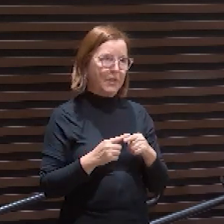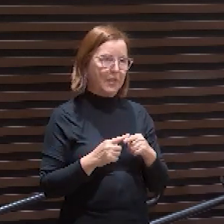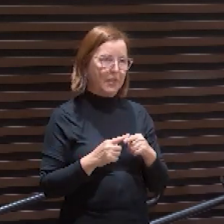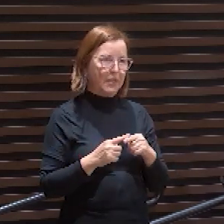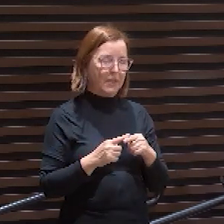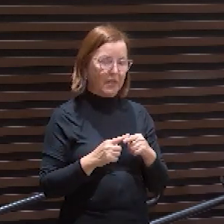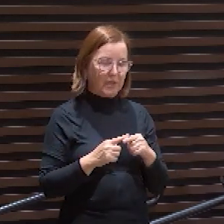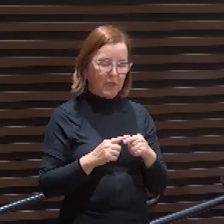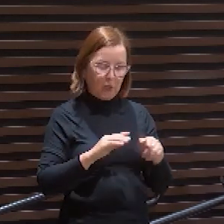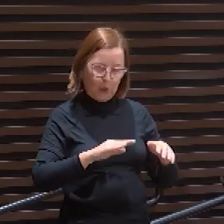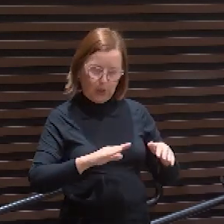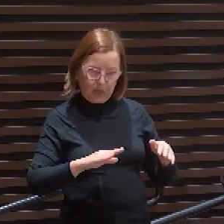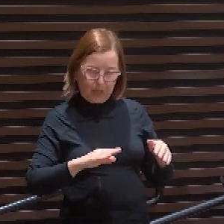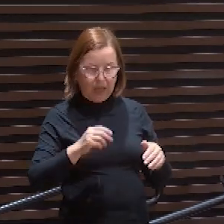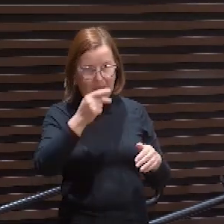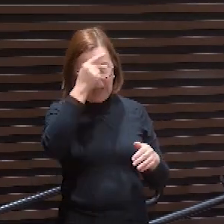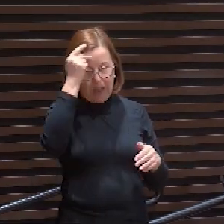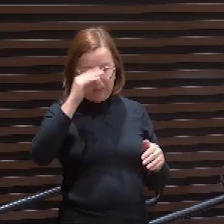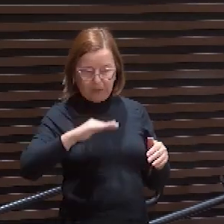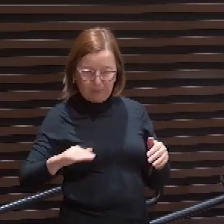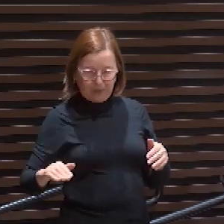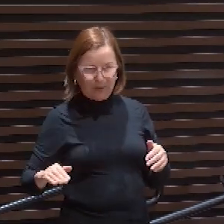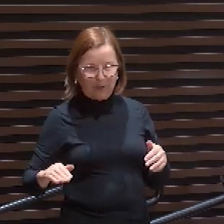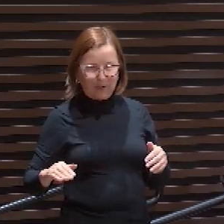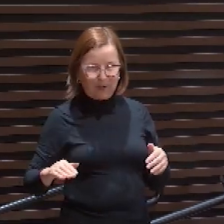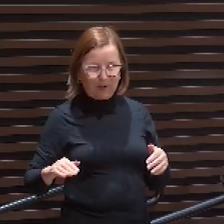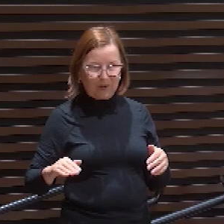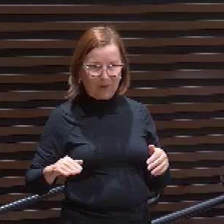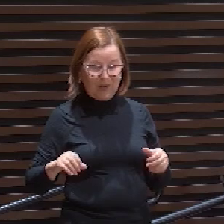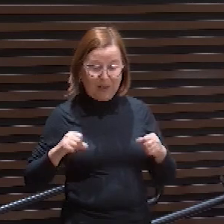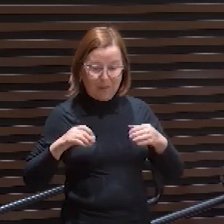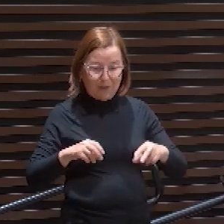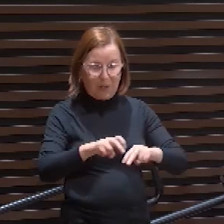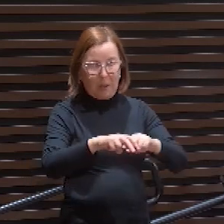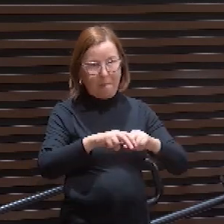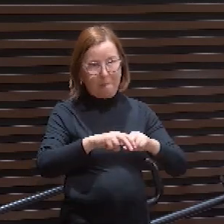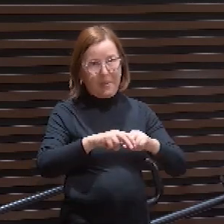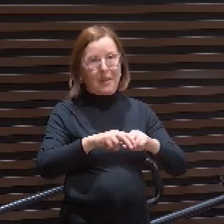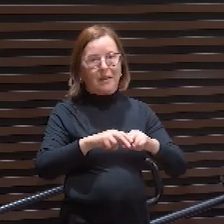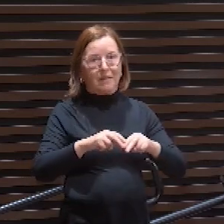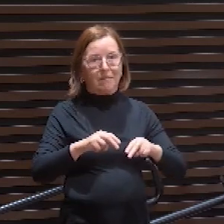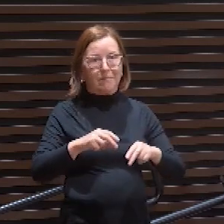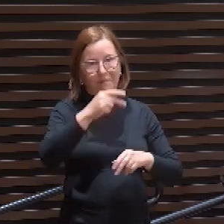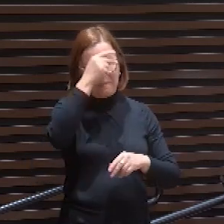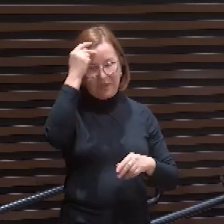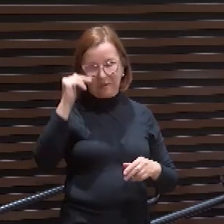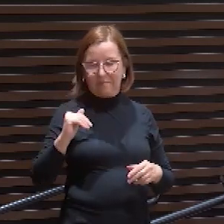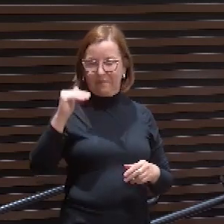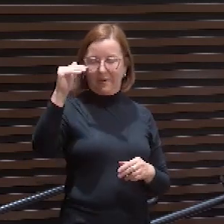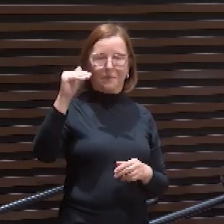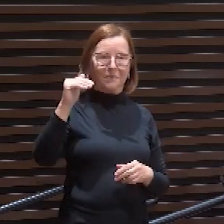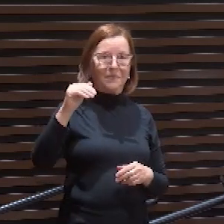menor é abençoado pelo maior. E a bênção do Senhor